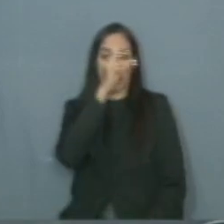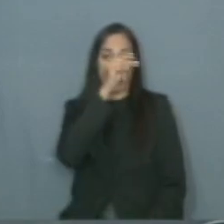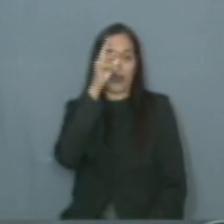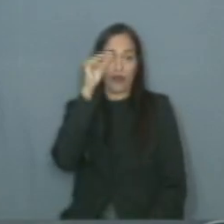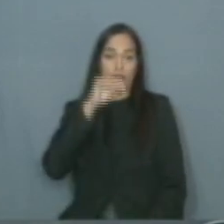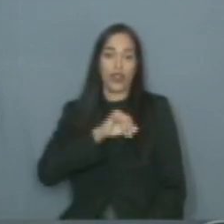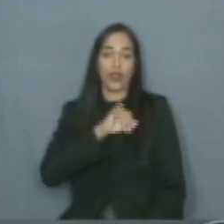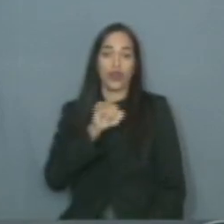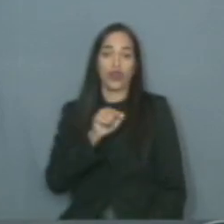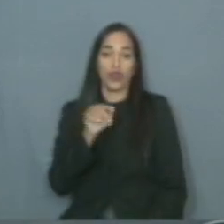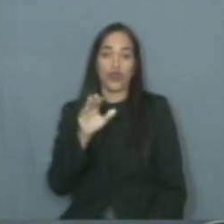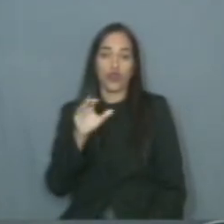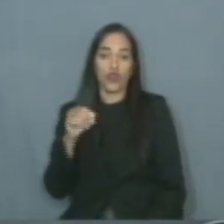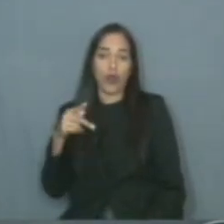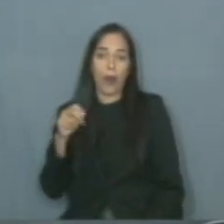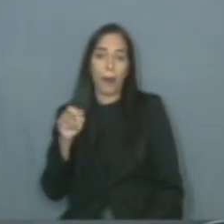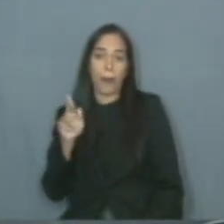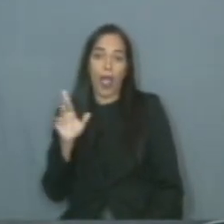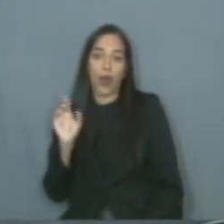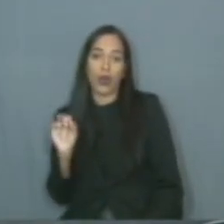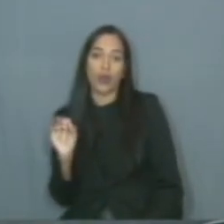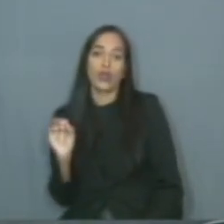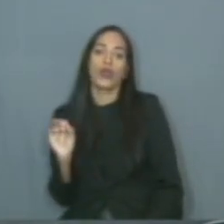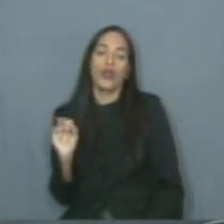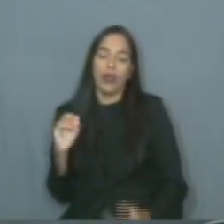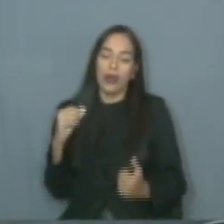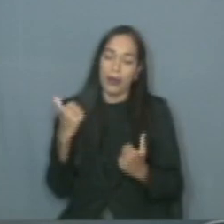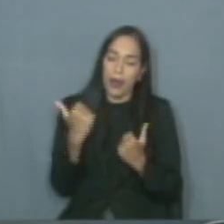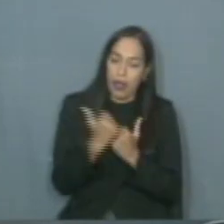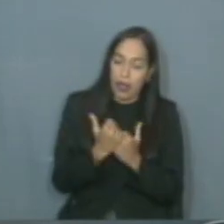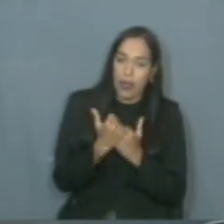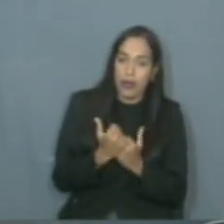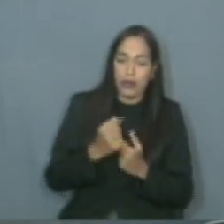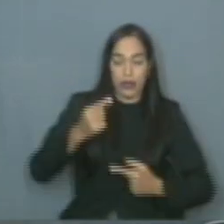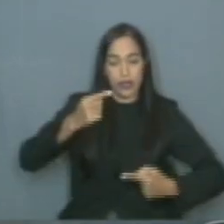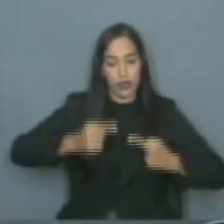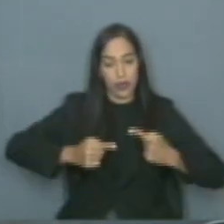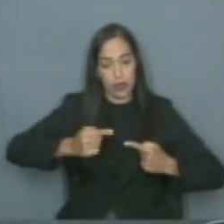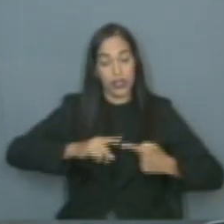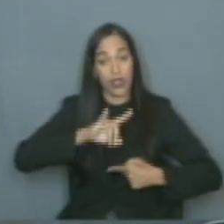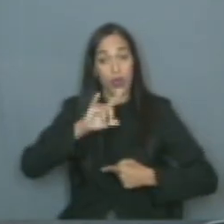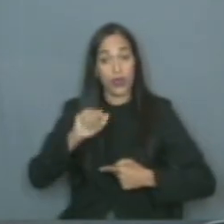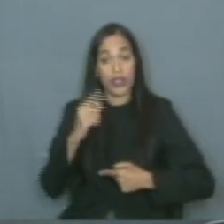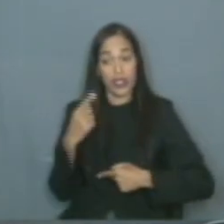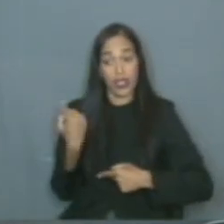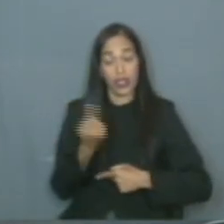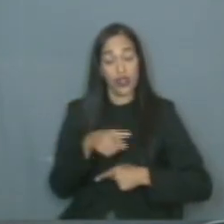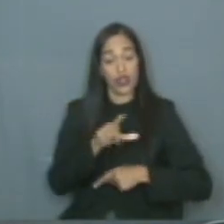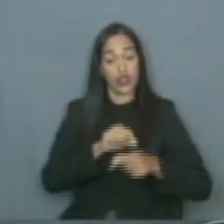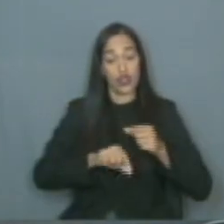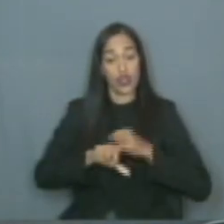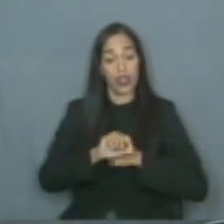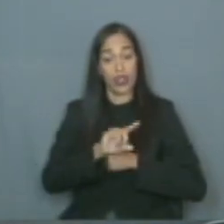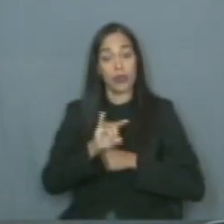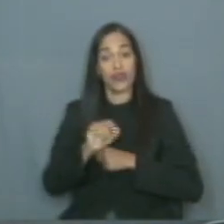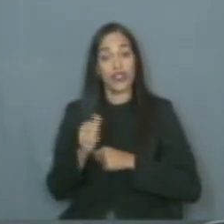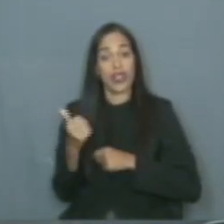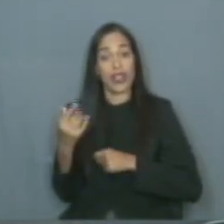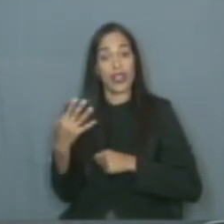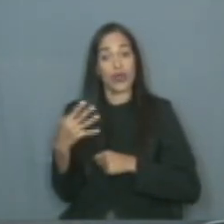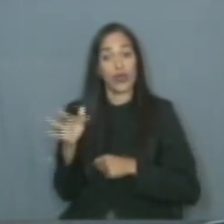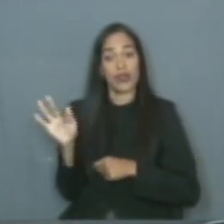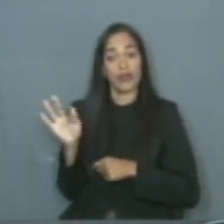Paulo, inclusive, ele é um grande apoiador dessas políticas. A data que nós escolhemos, o dia 14 de fevereiro, é a data em